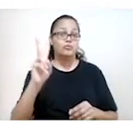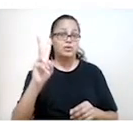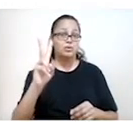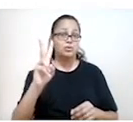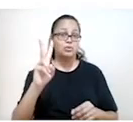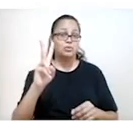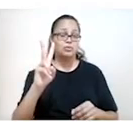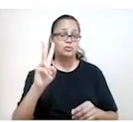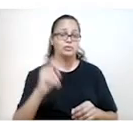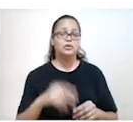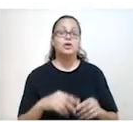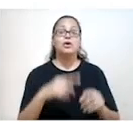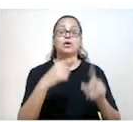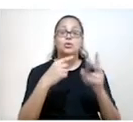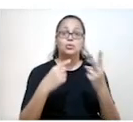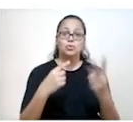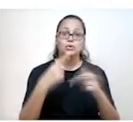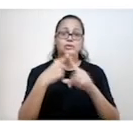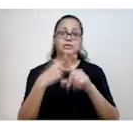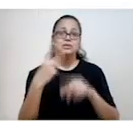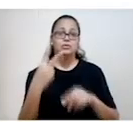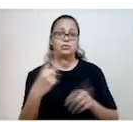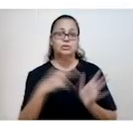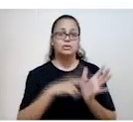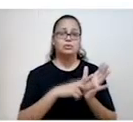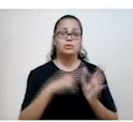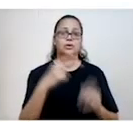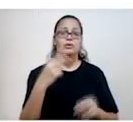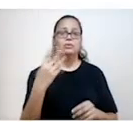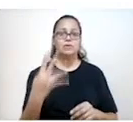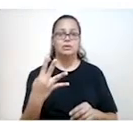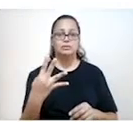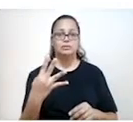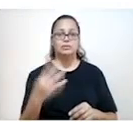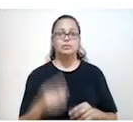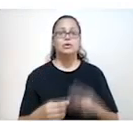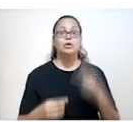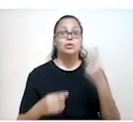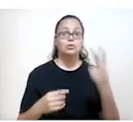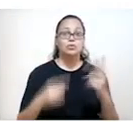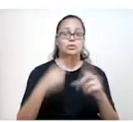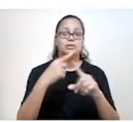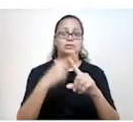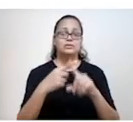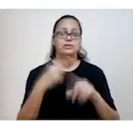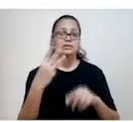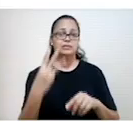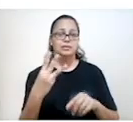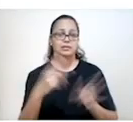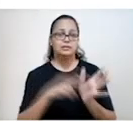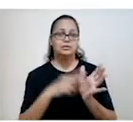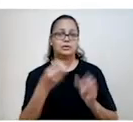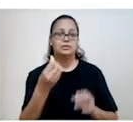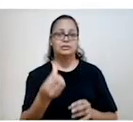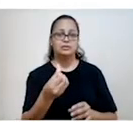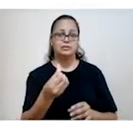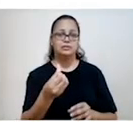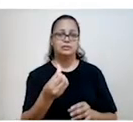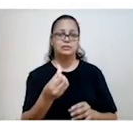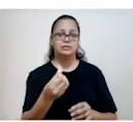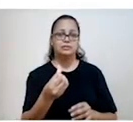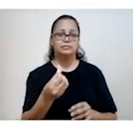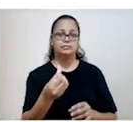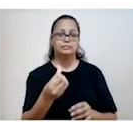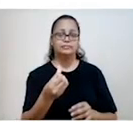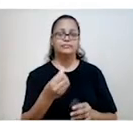Figura 2, 2 vezes 2, 4. Figura 3, 2 vezes 3, 6. Então, estou pegando a